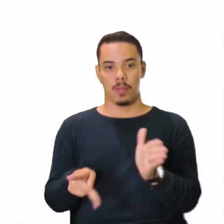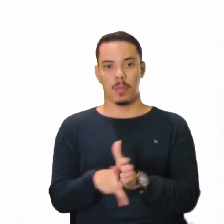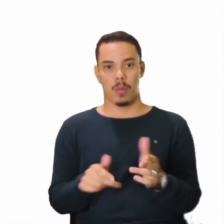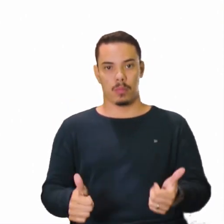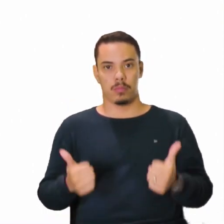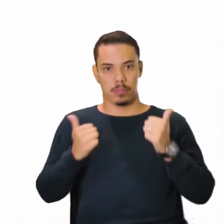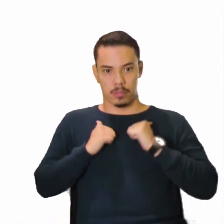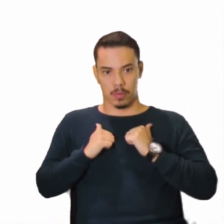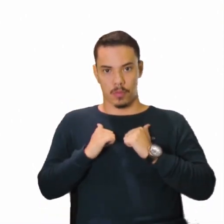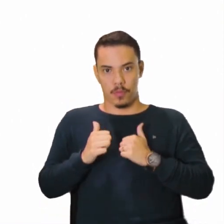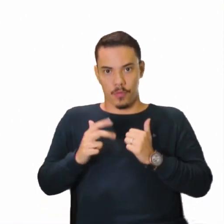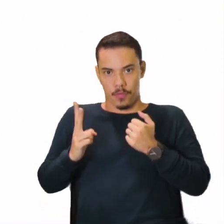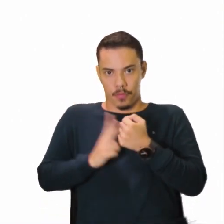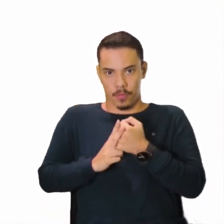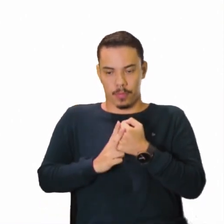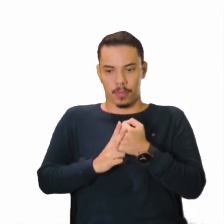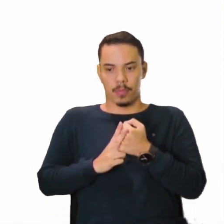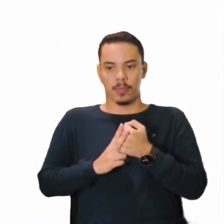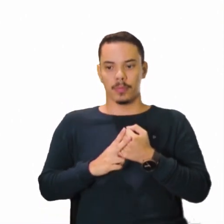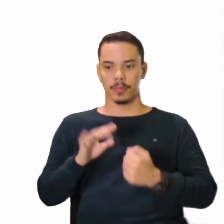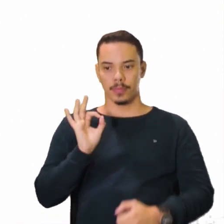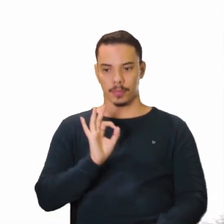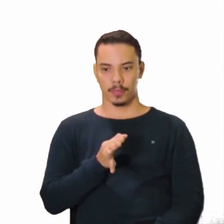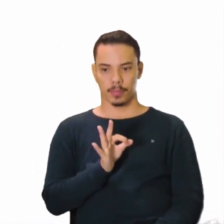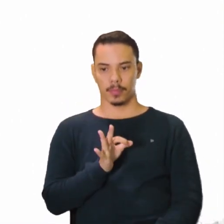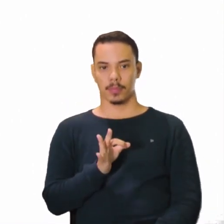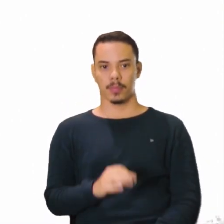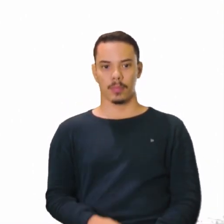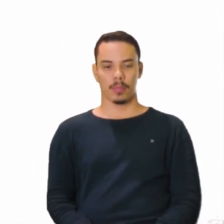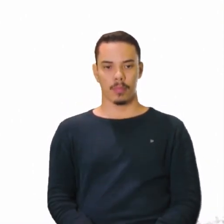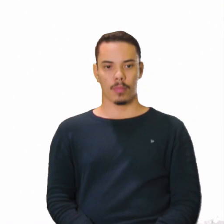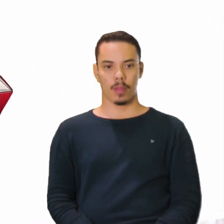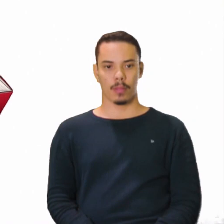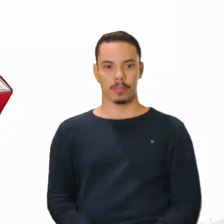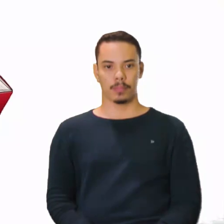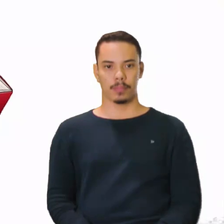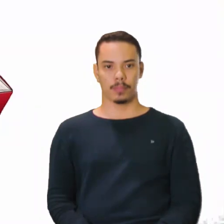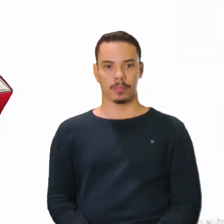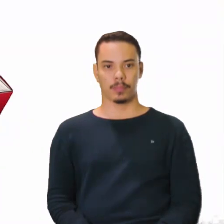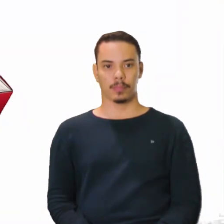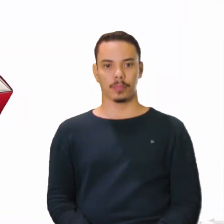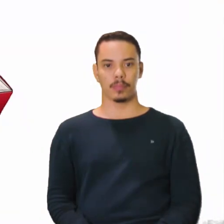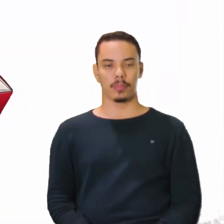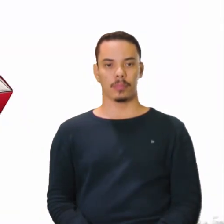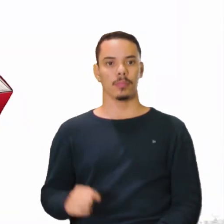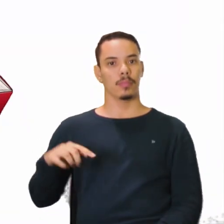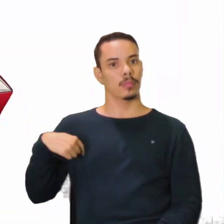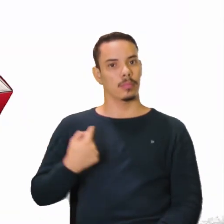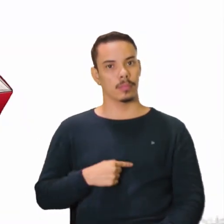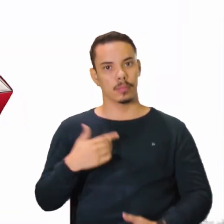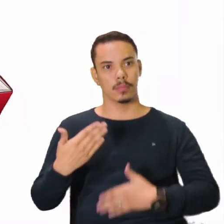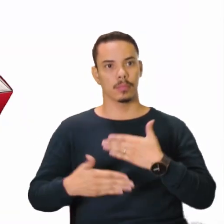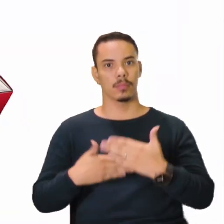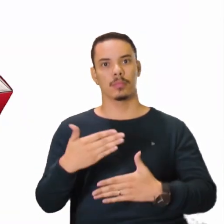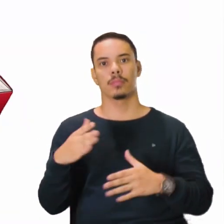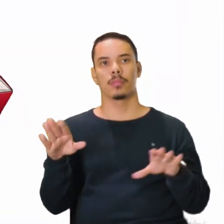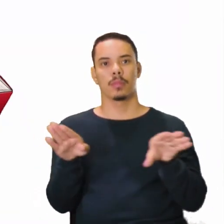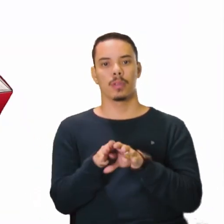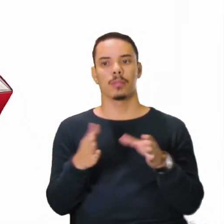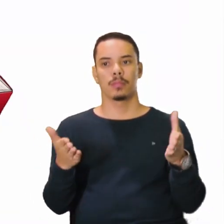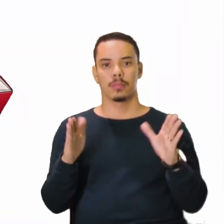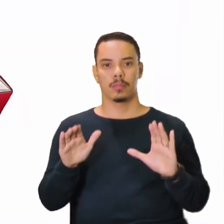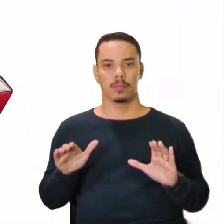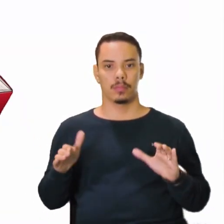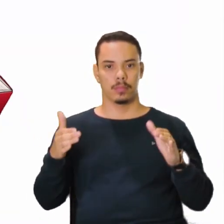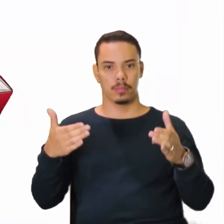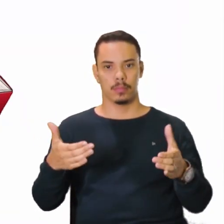verbo ler, né? Tá bom? E assim, nós vamos avançando e vamos agora focar a